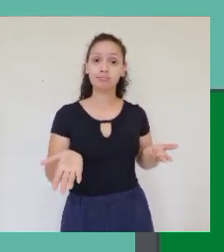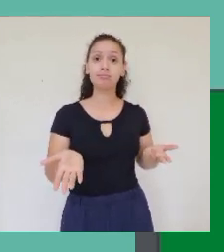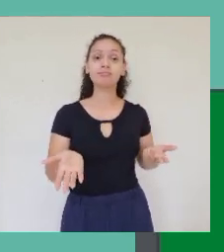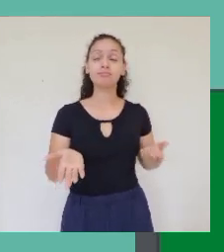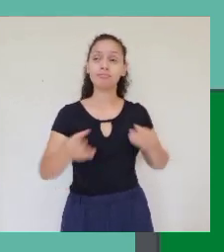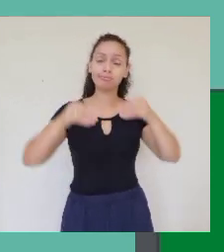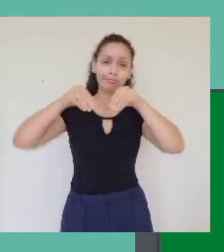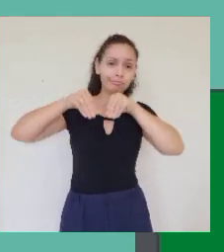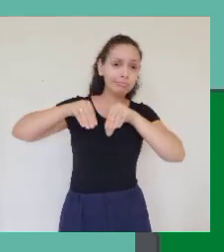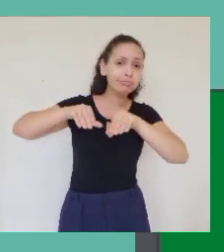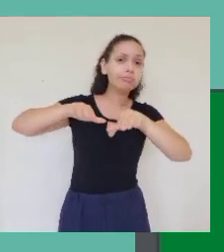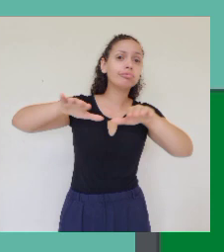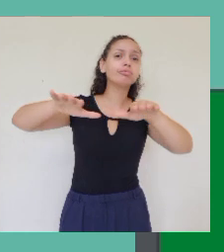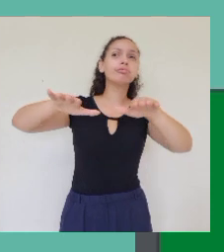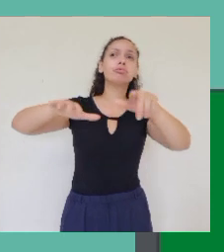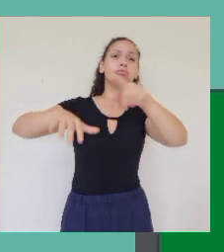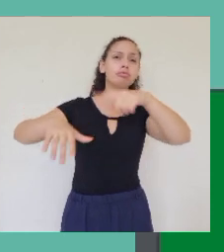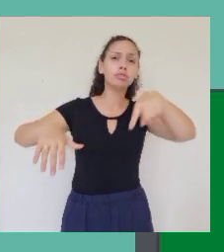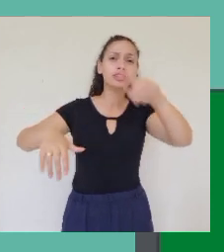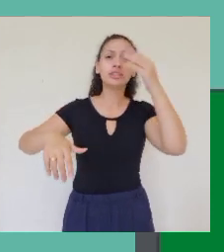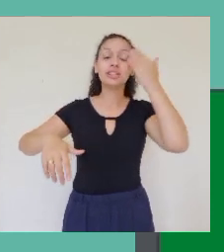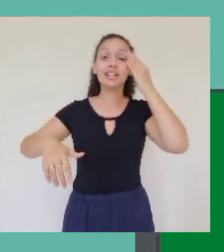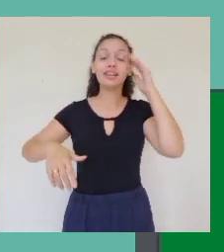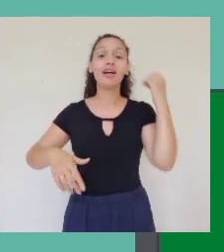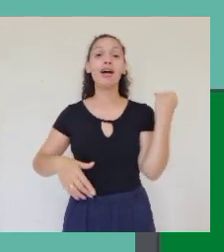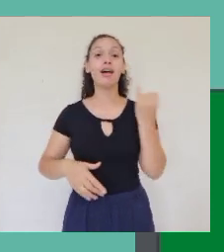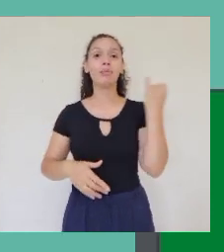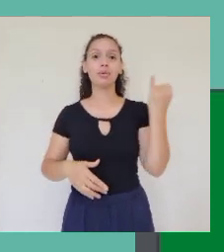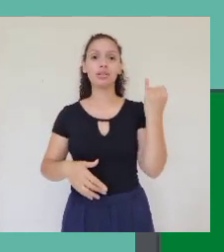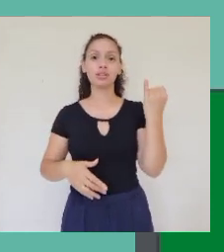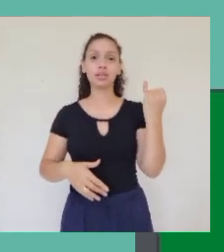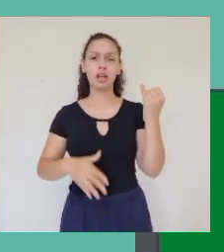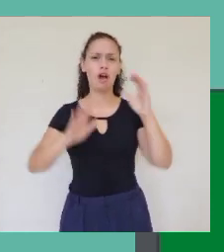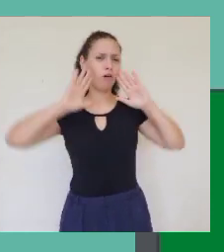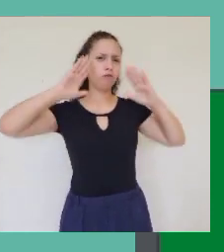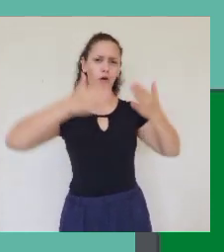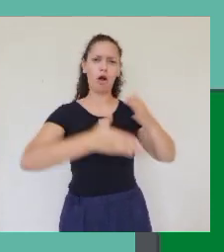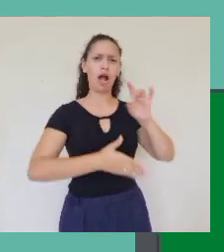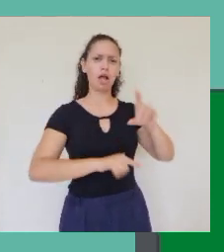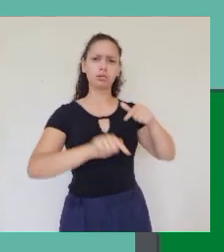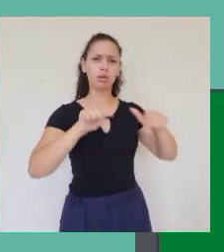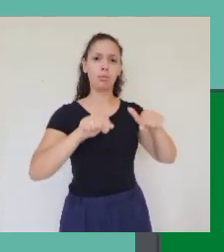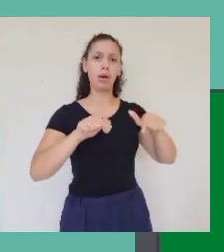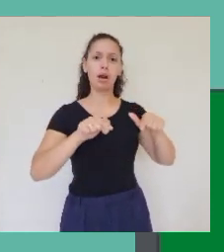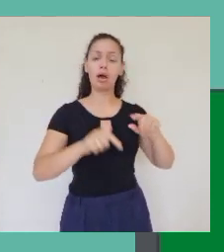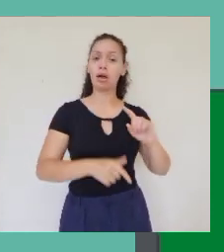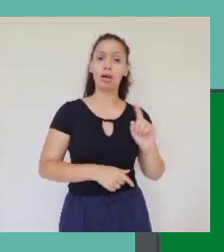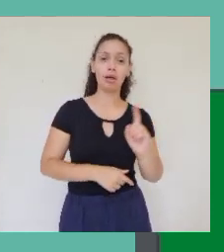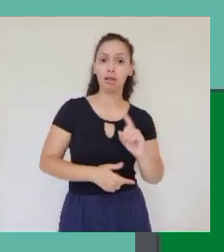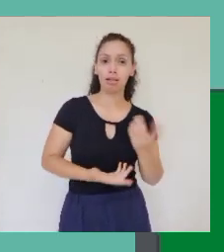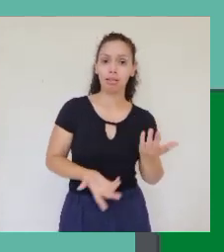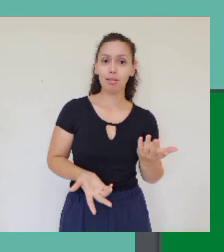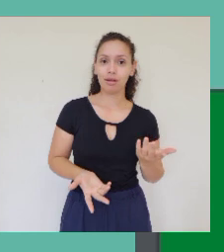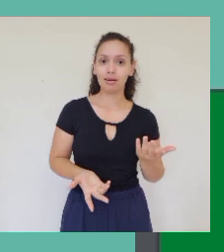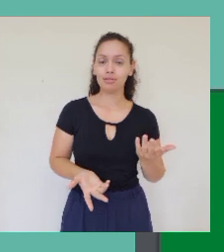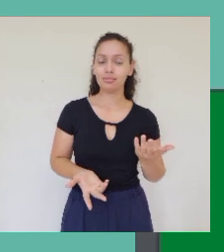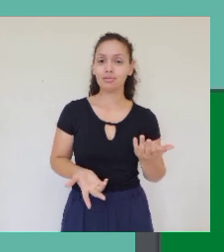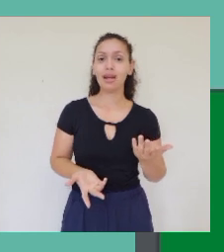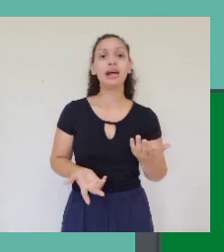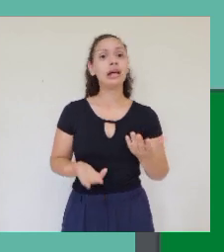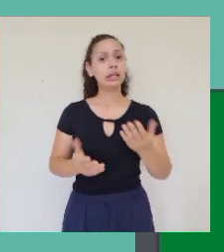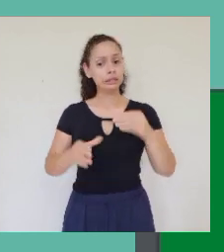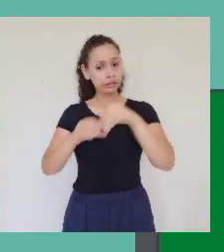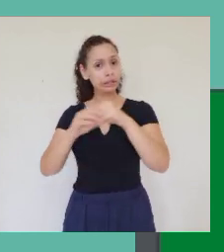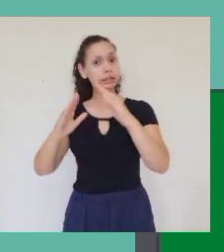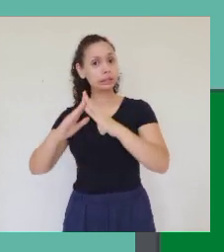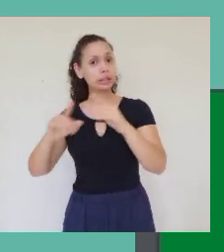da nossa casa, mas a gente conseguiu trazer outras coisas também, né, sem precisar sair, como por exemplo a prática de exercício físico.